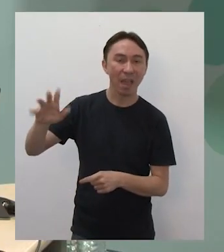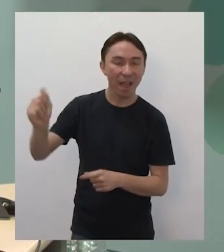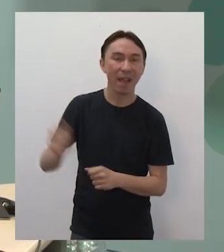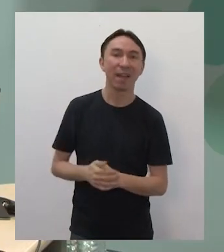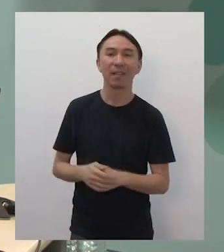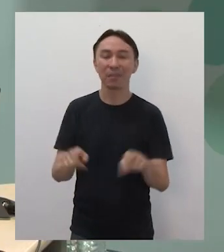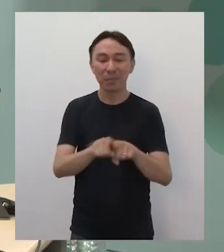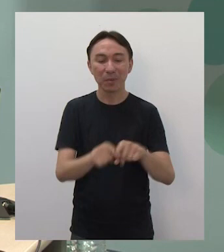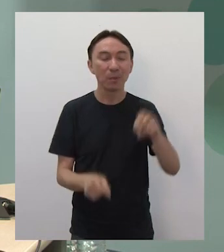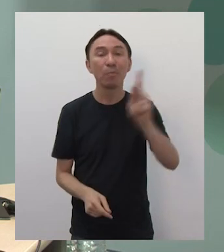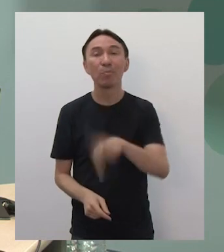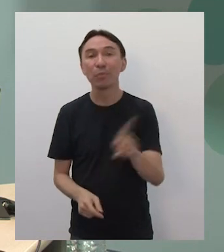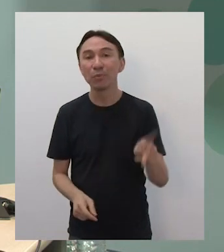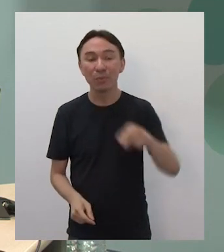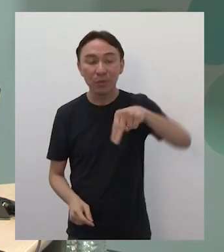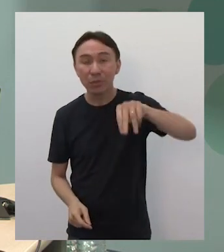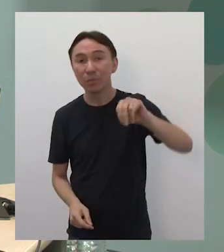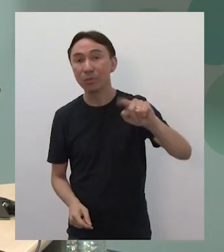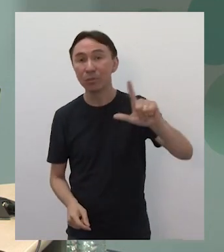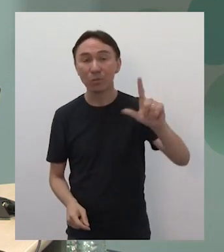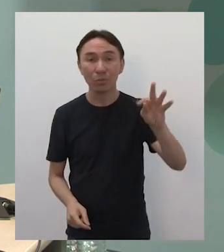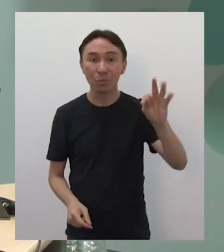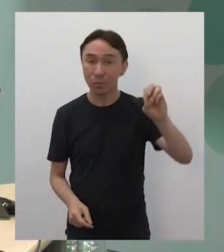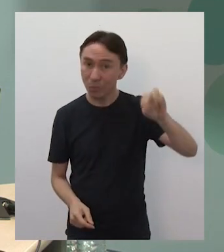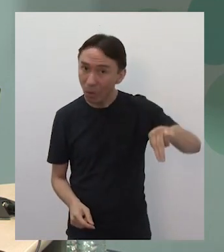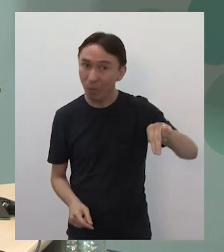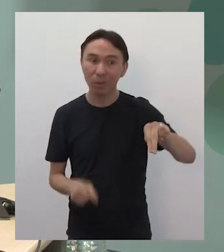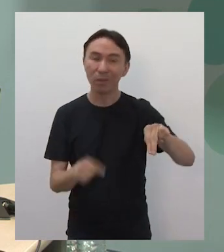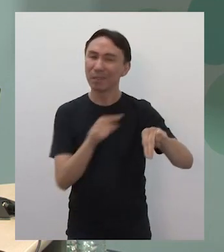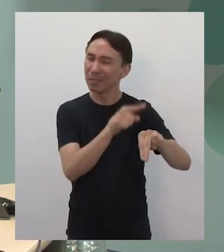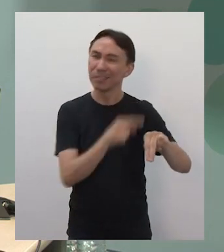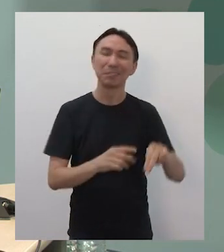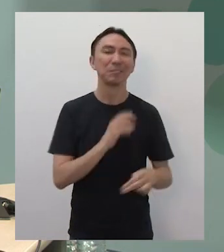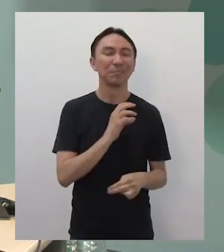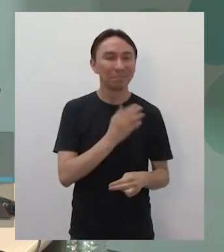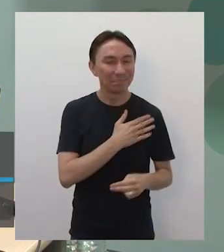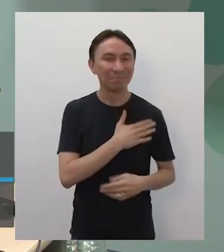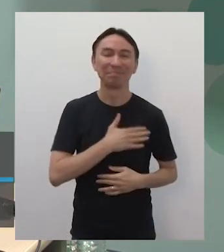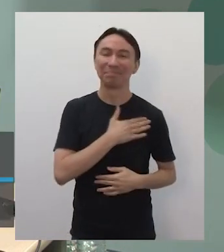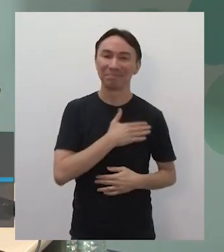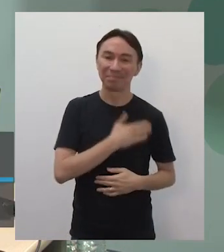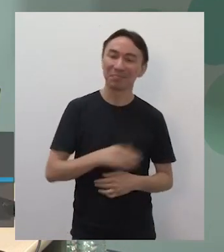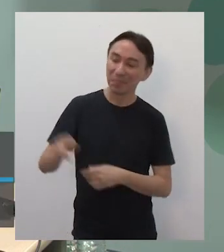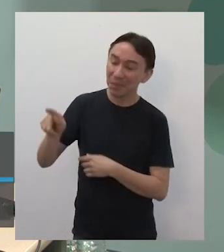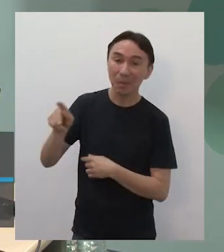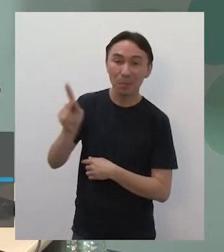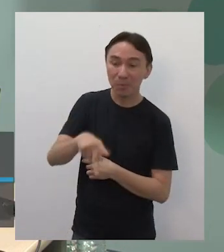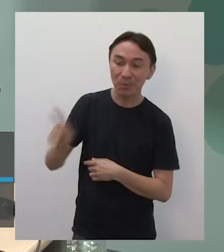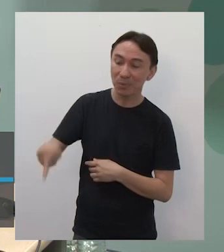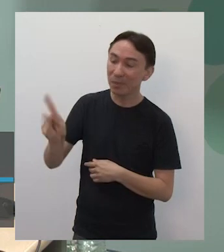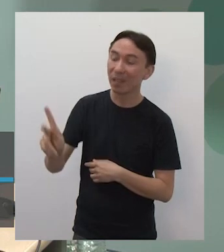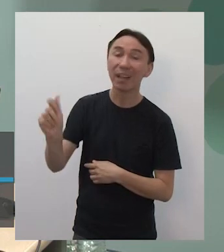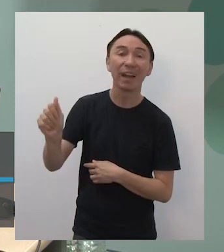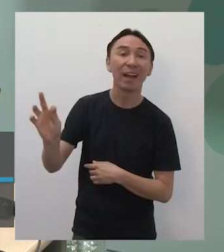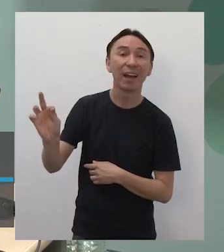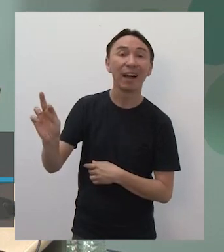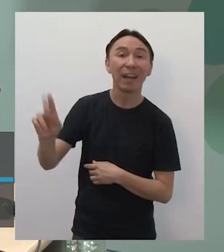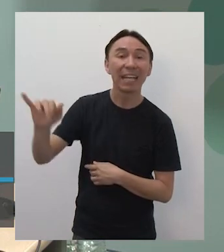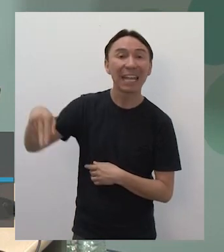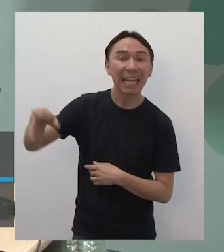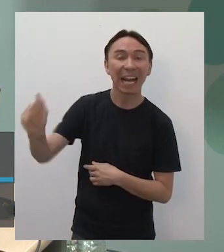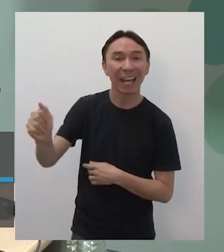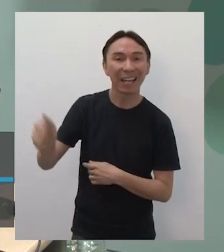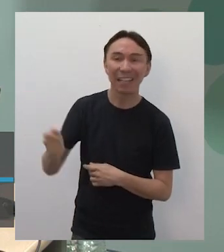professor Newton, também muito querido, né, pelos seus colegas e também por nós aqui. A professora Karina, né, a dona do sorriso, né,